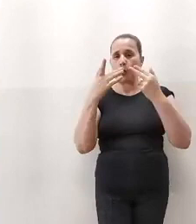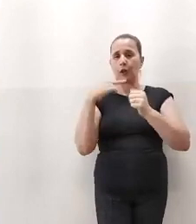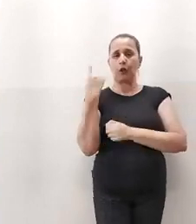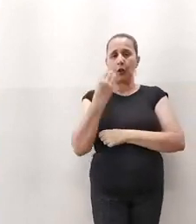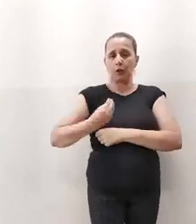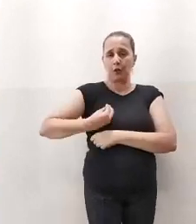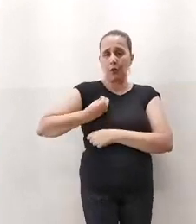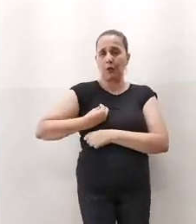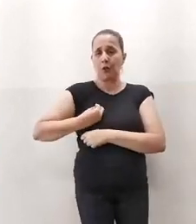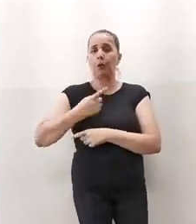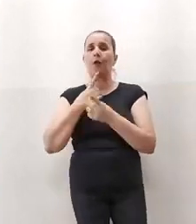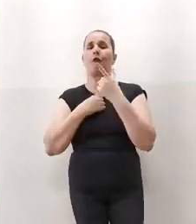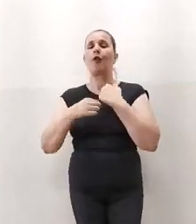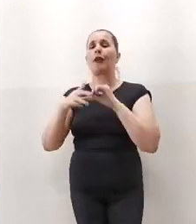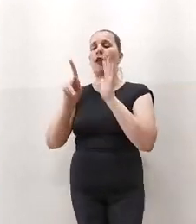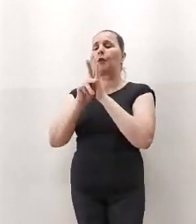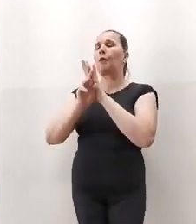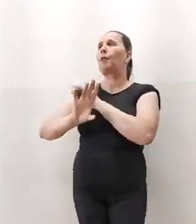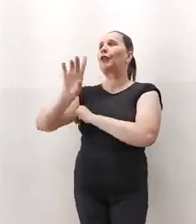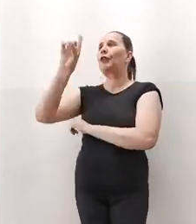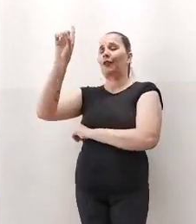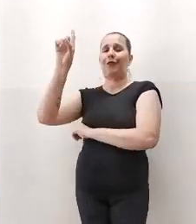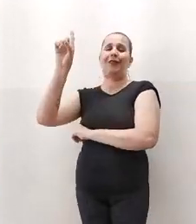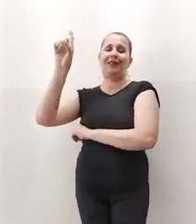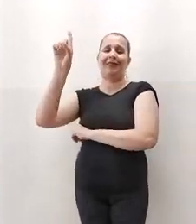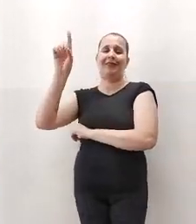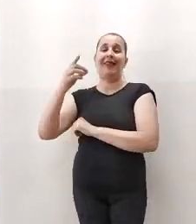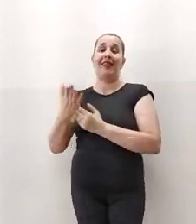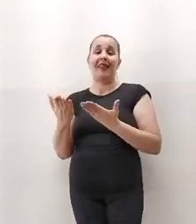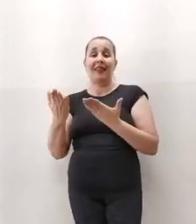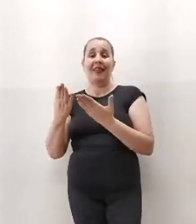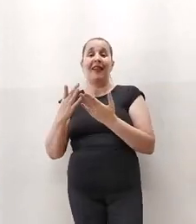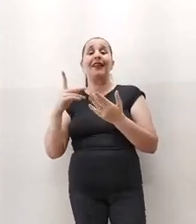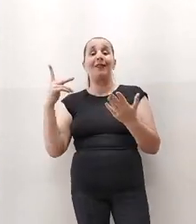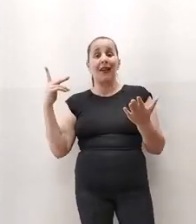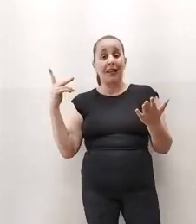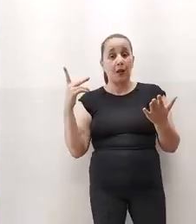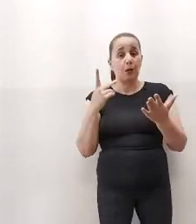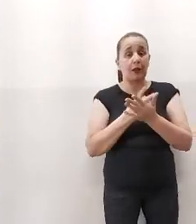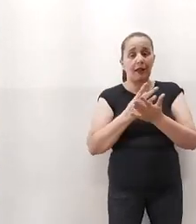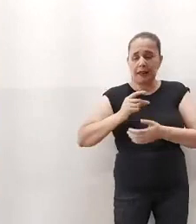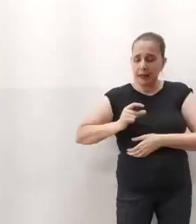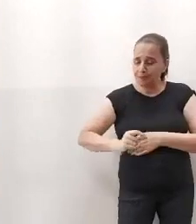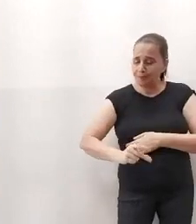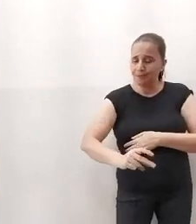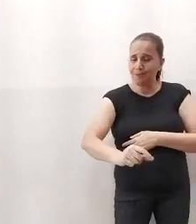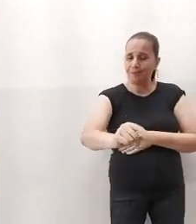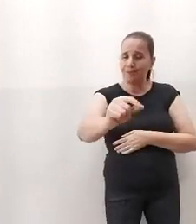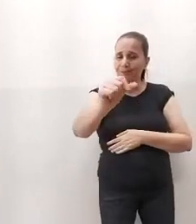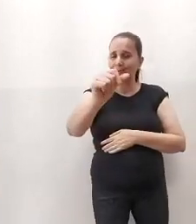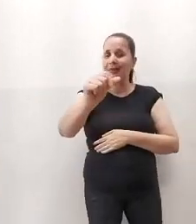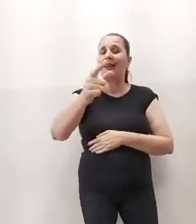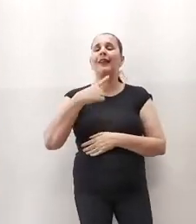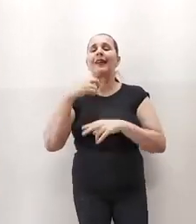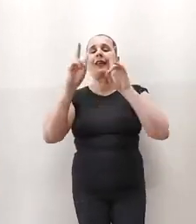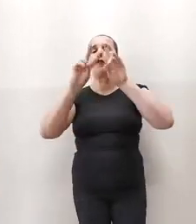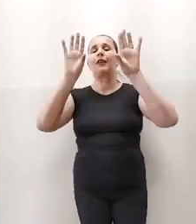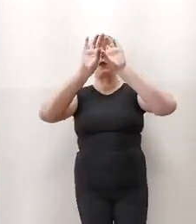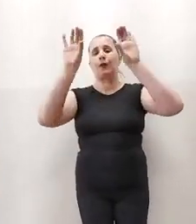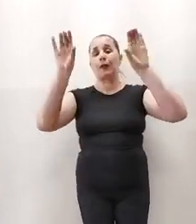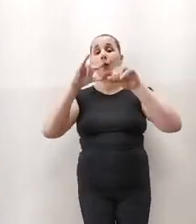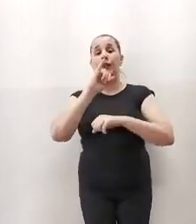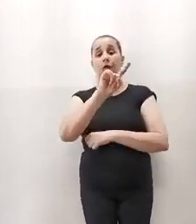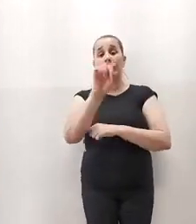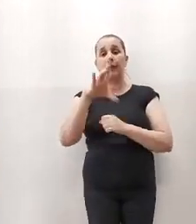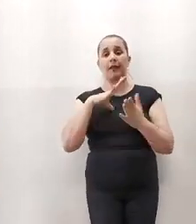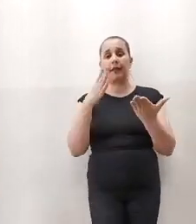nós vivemos segundo aquilo que Deus estabelece nesses dias e que vai permanecer para sempre. Essa é a visão celestial. Se